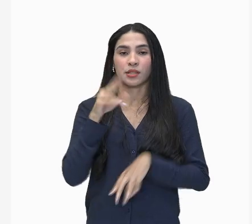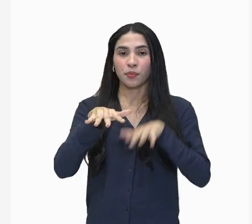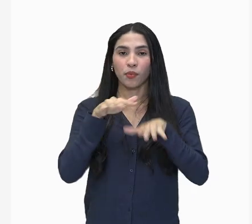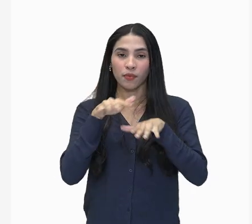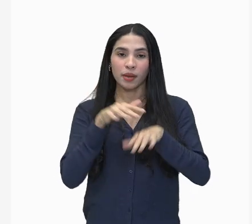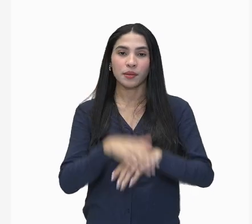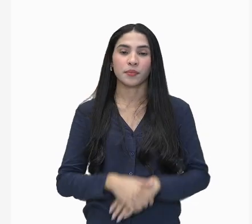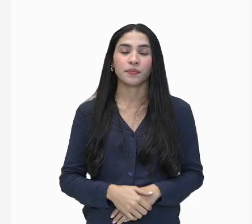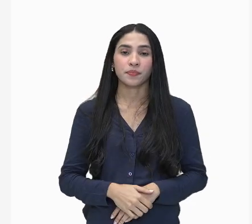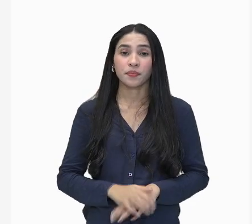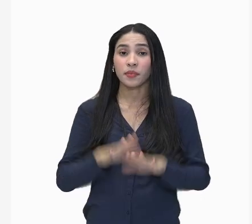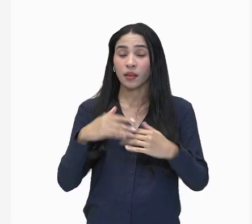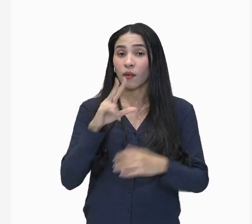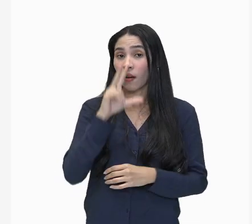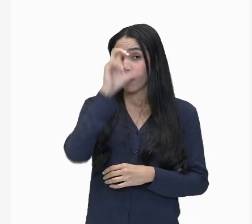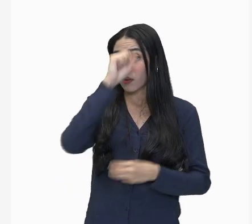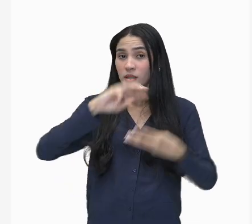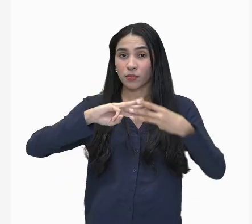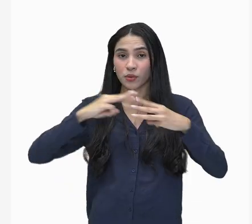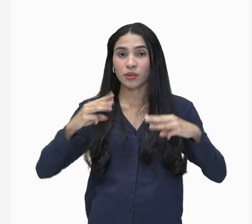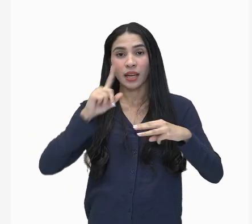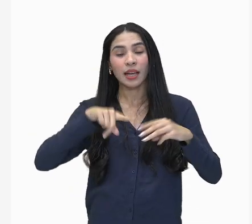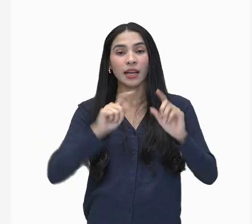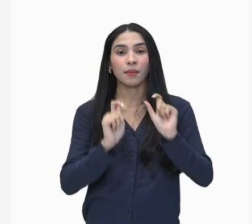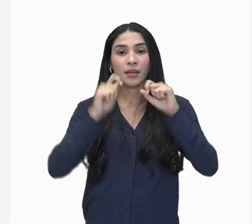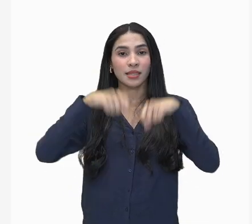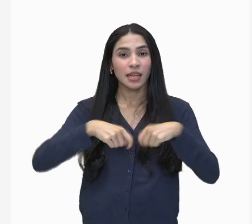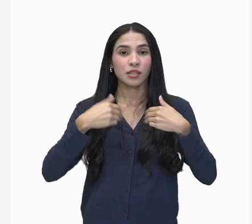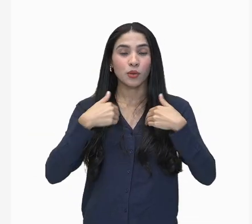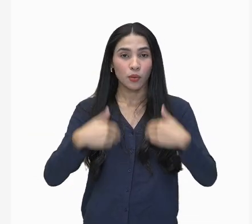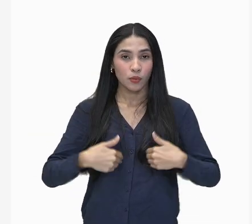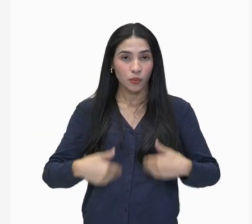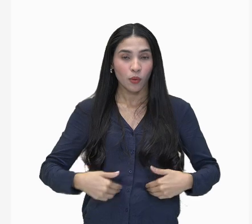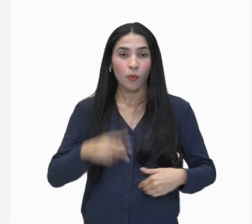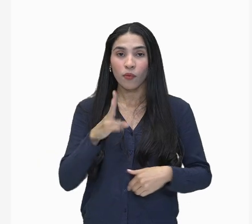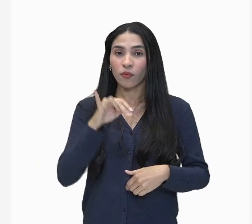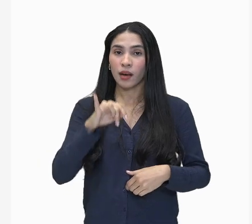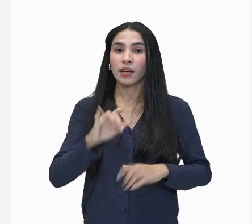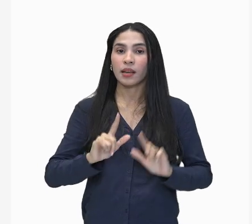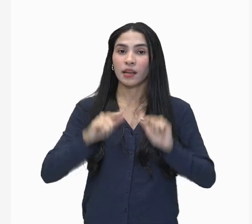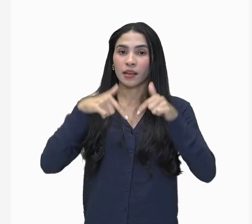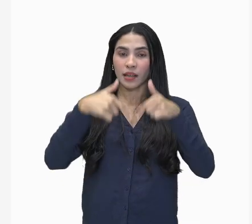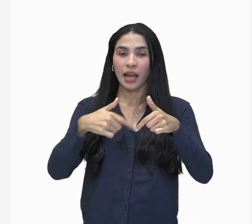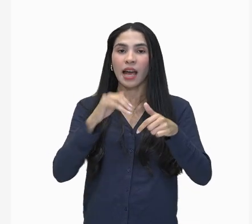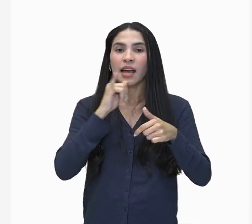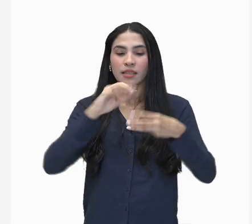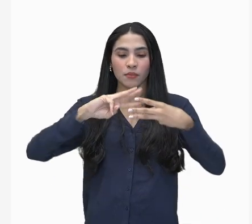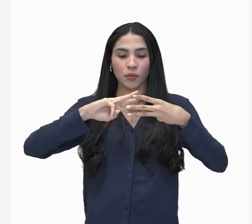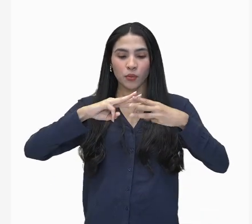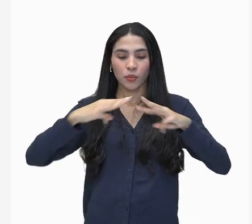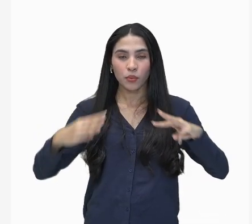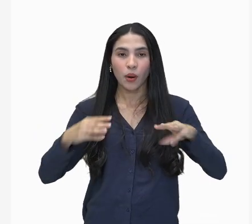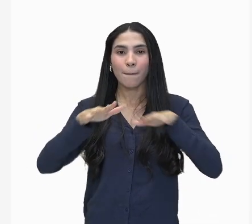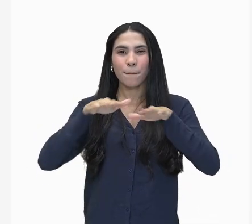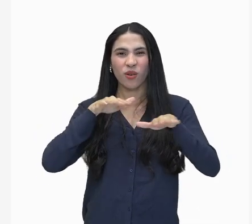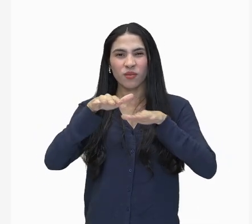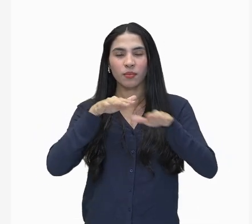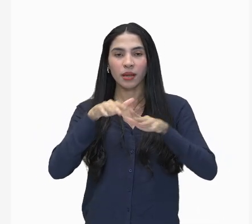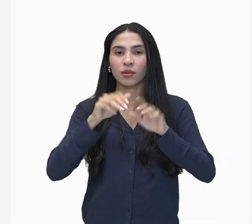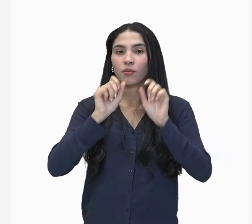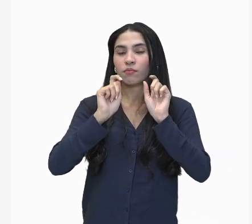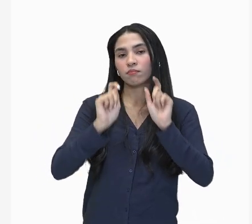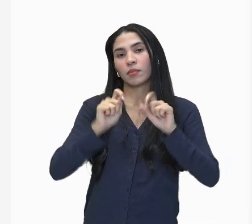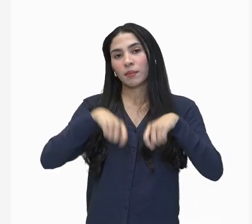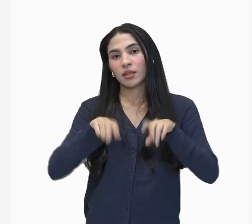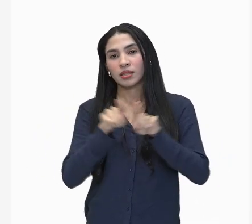movimento. Então, a força muscular é essa capacidade física que vai acontecer através da contração muscular, que nos permite